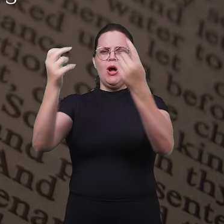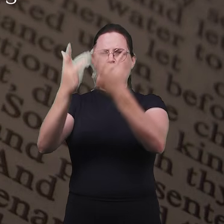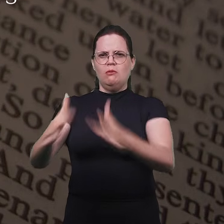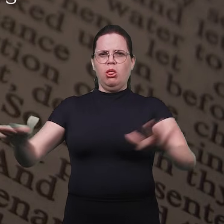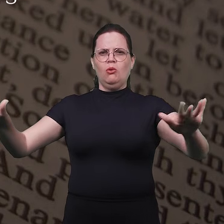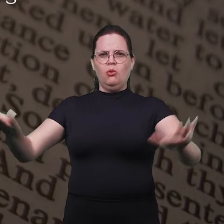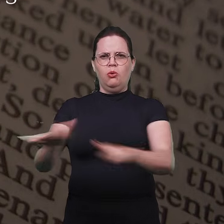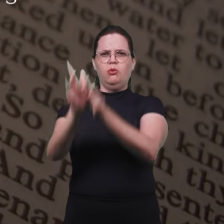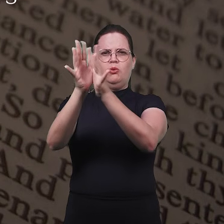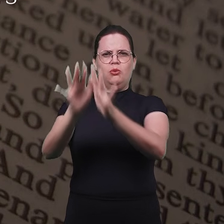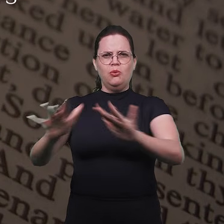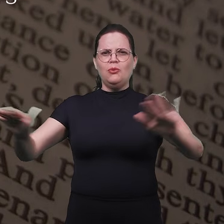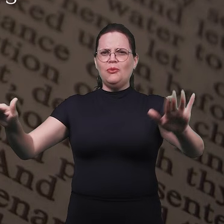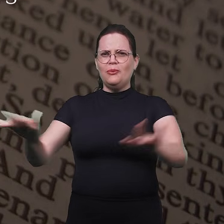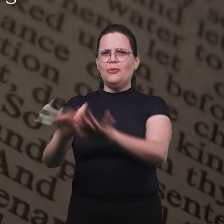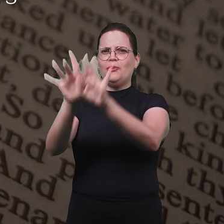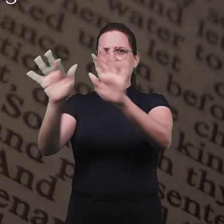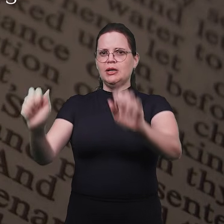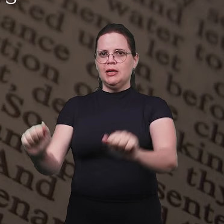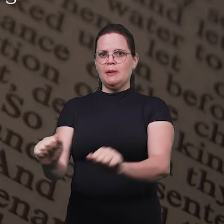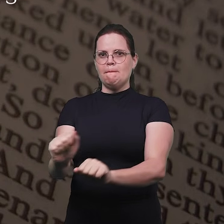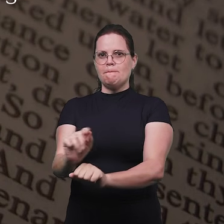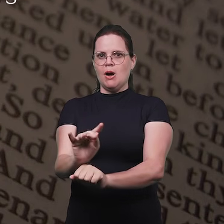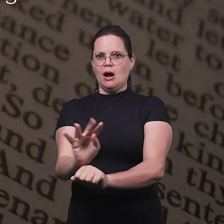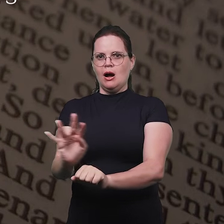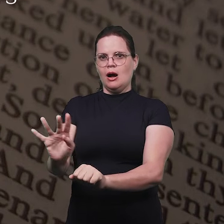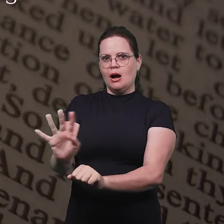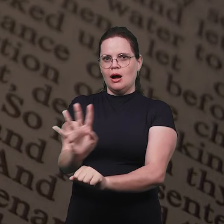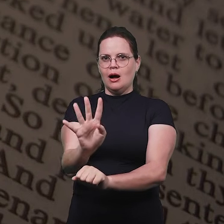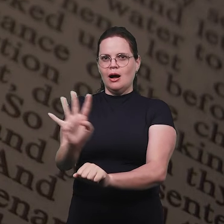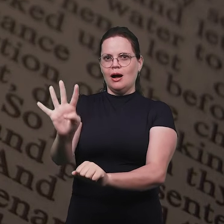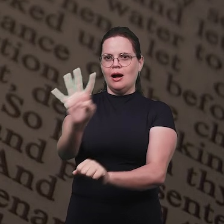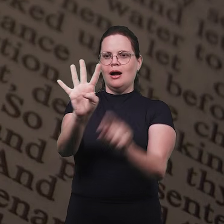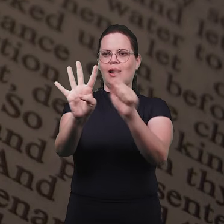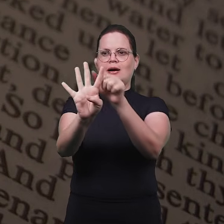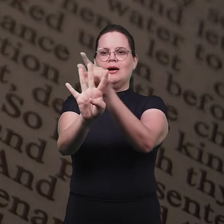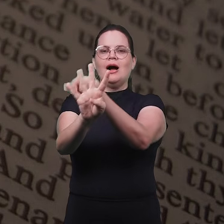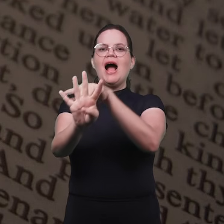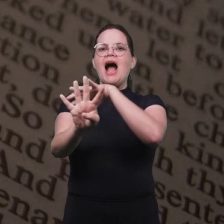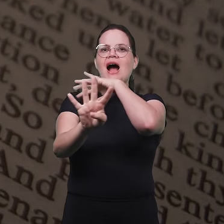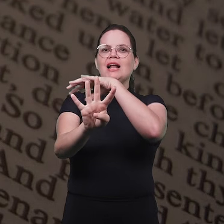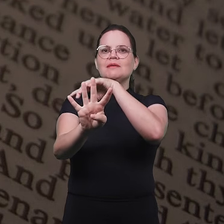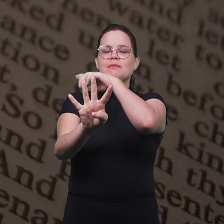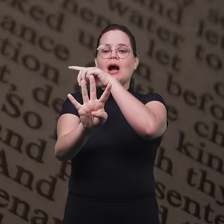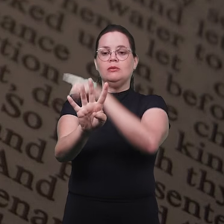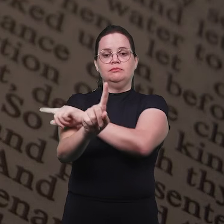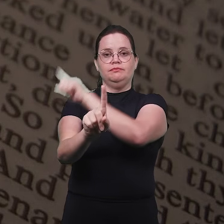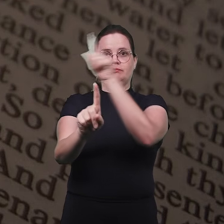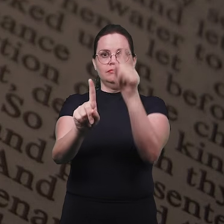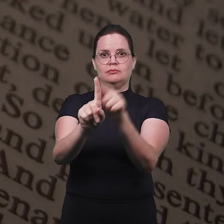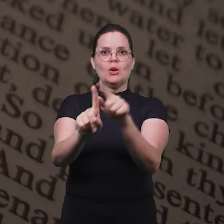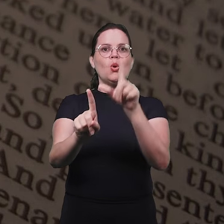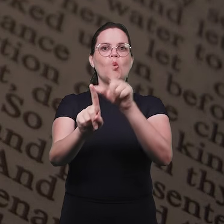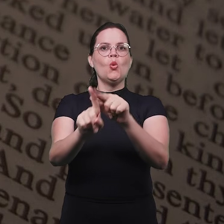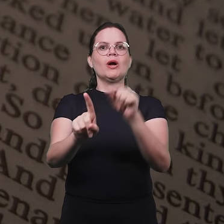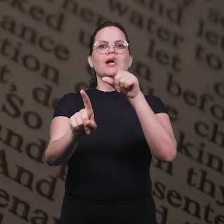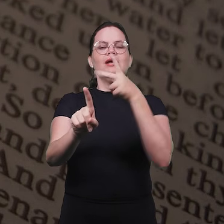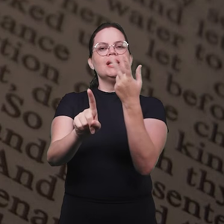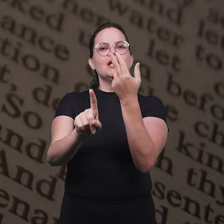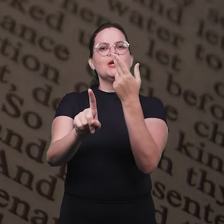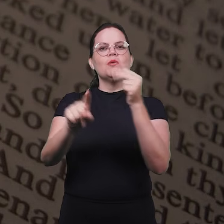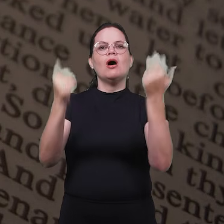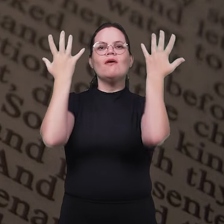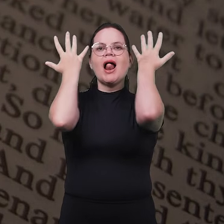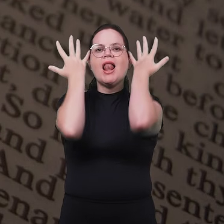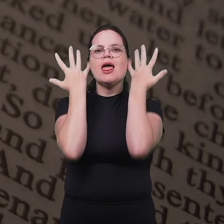grandes, diferentes uns dos outros, subiam do mar. O primeiro era como leão e tinha asas de